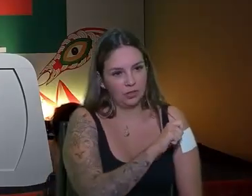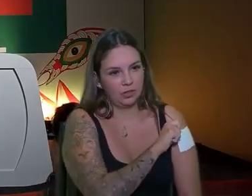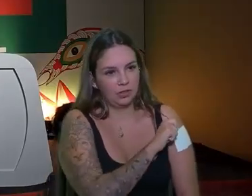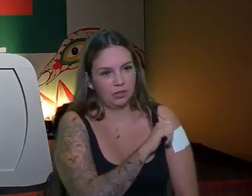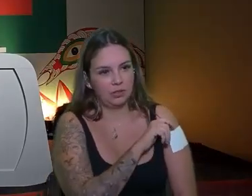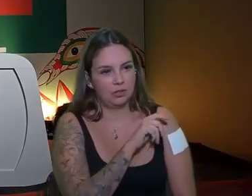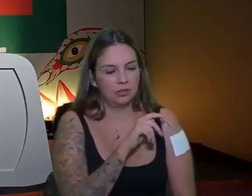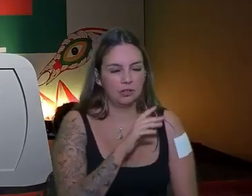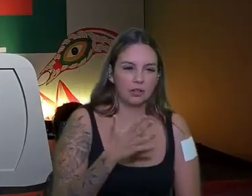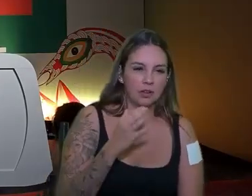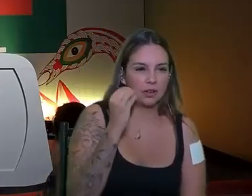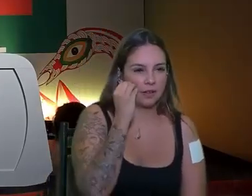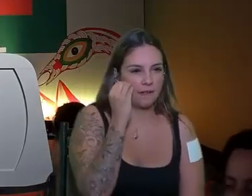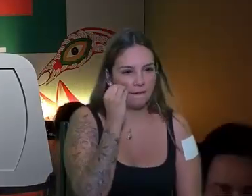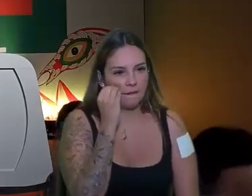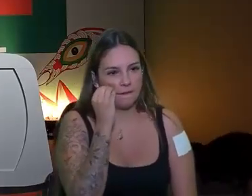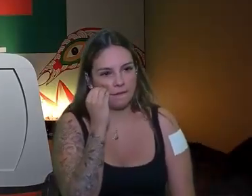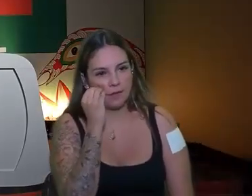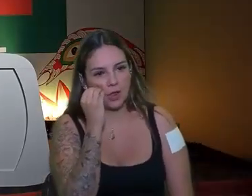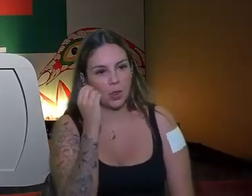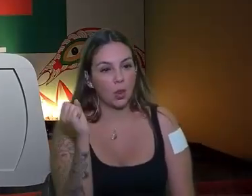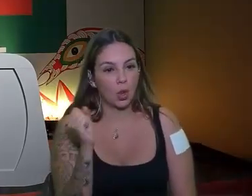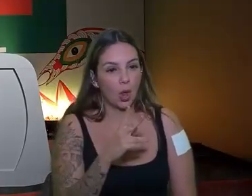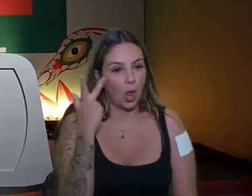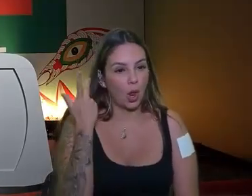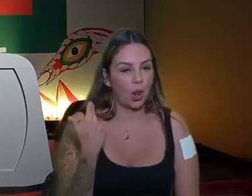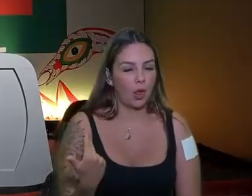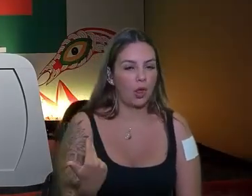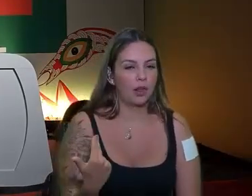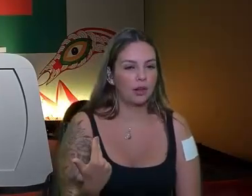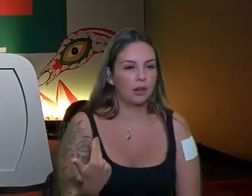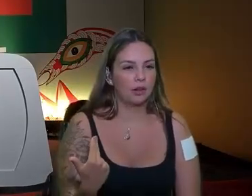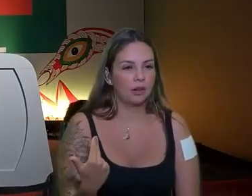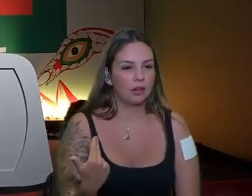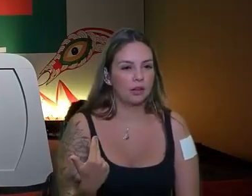online, tentou se manter uma nova normalidade, muitas escolas públicas ficaram